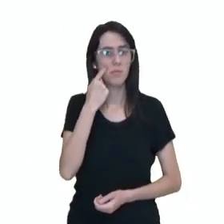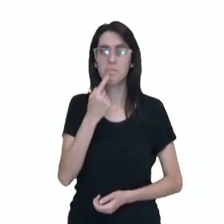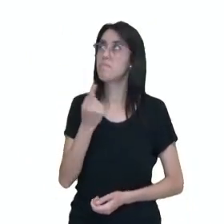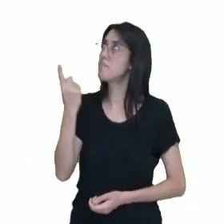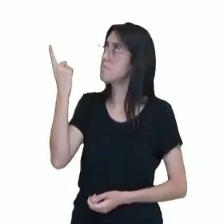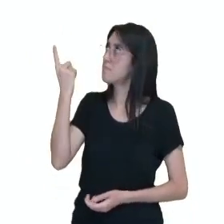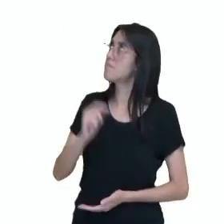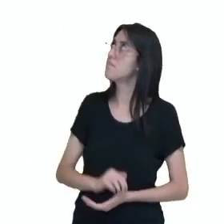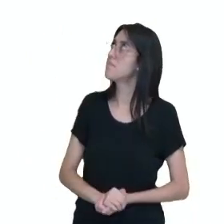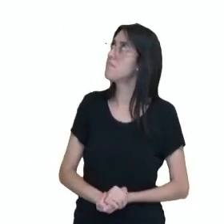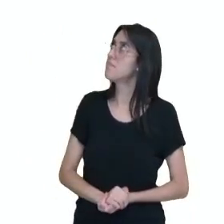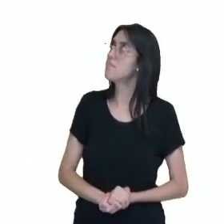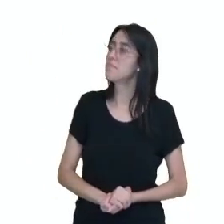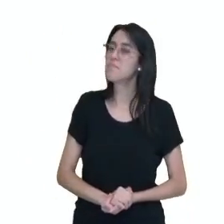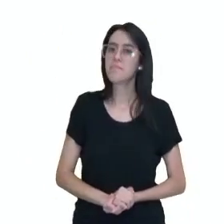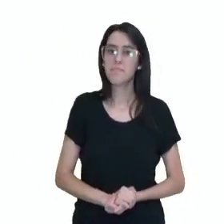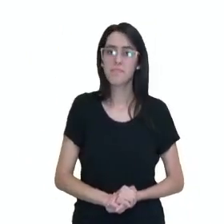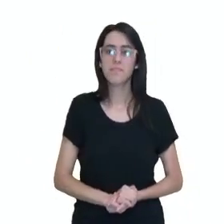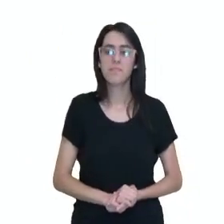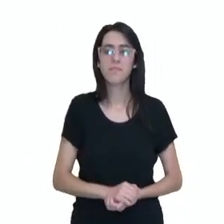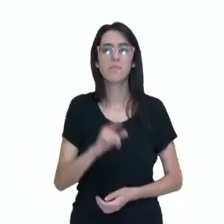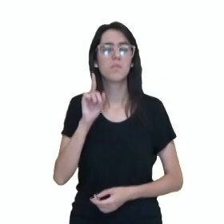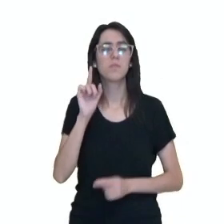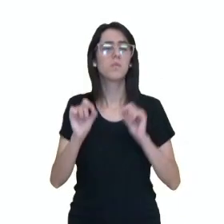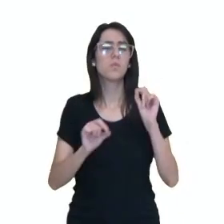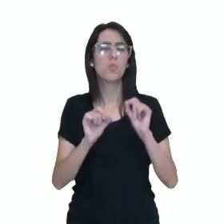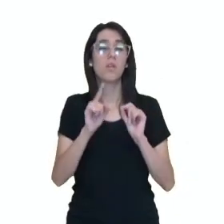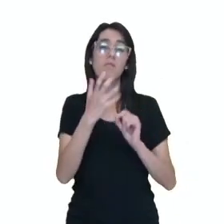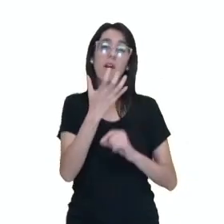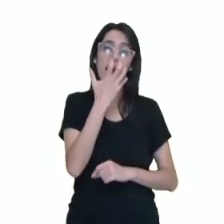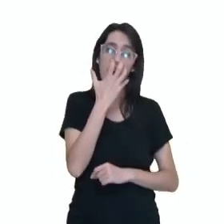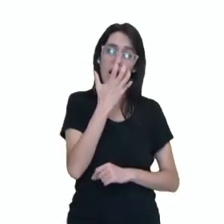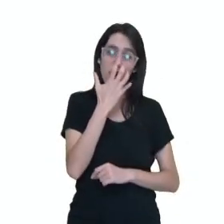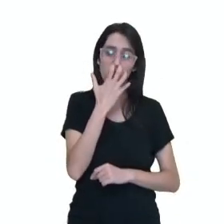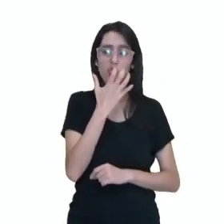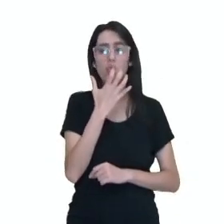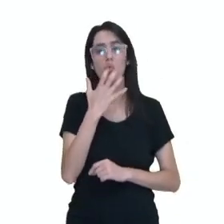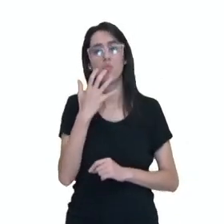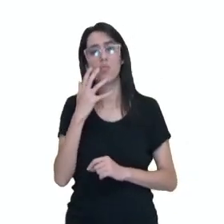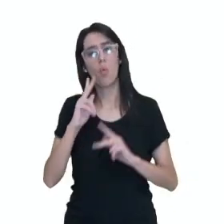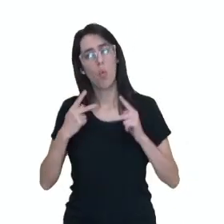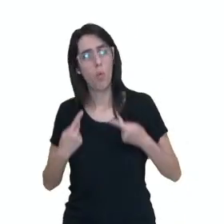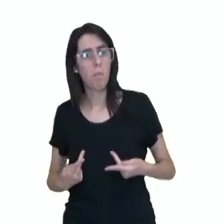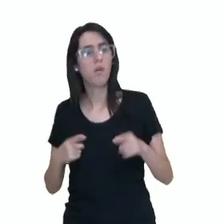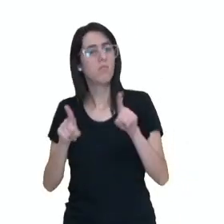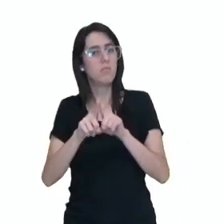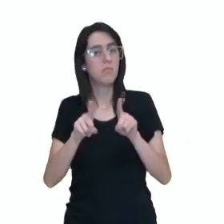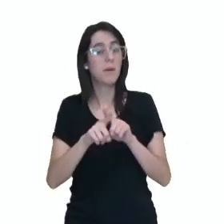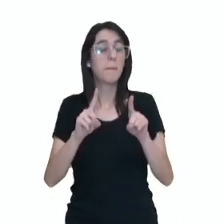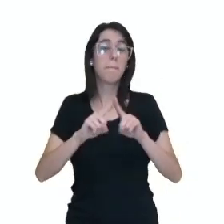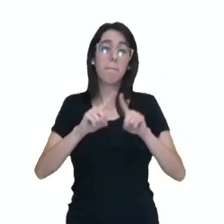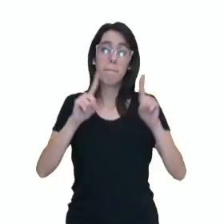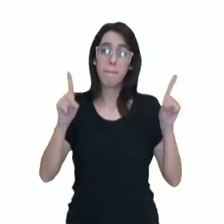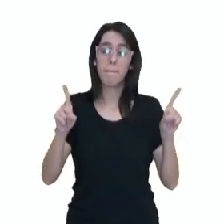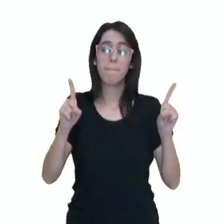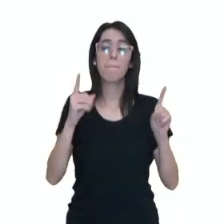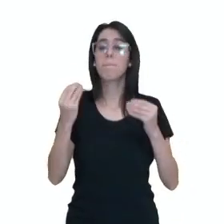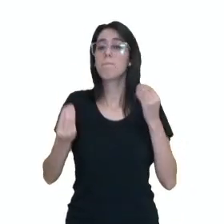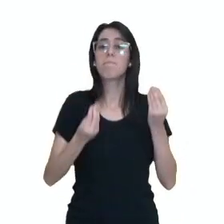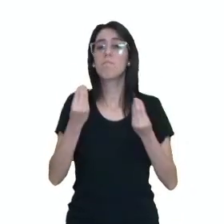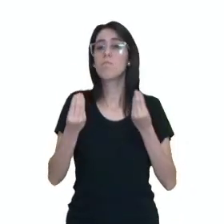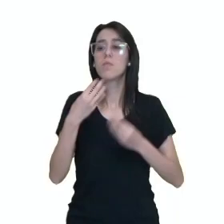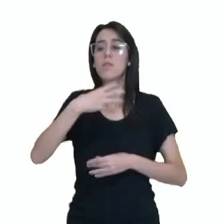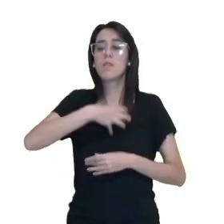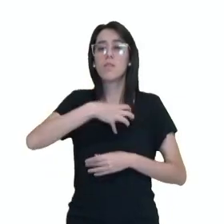abortus, tá, ou abortus. E ela vai afetar cães, canídeos silvestres, humanos, né? Só que ela só se comporta como